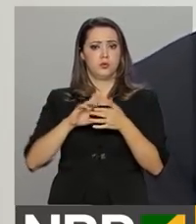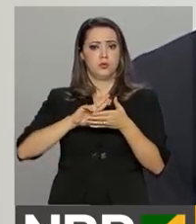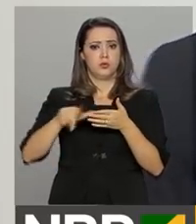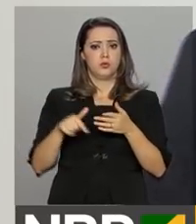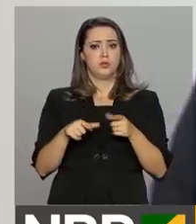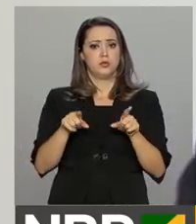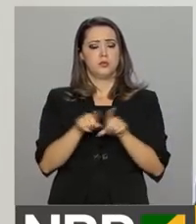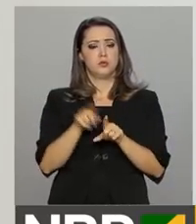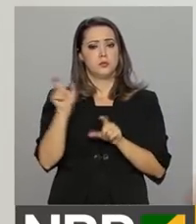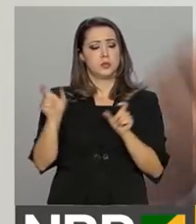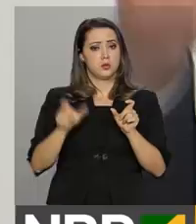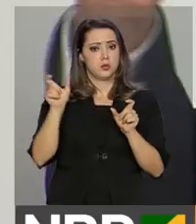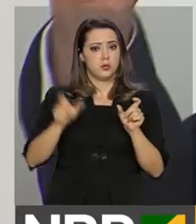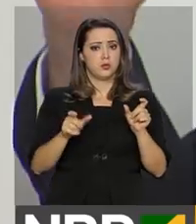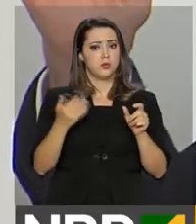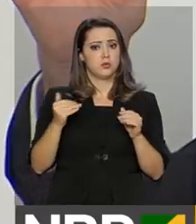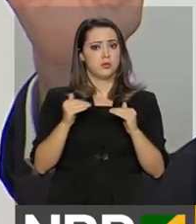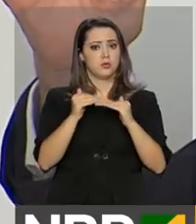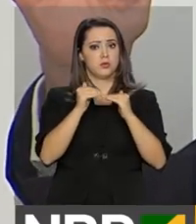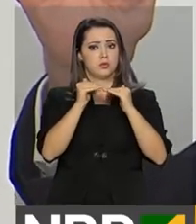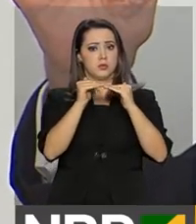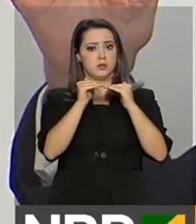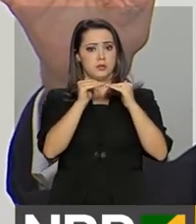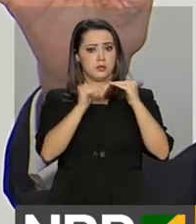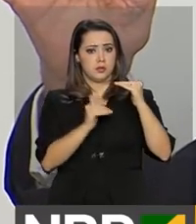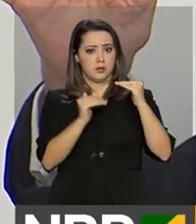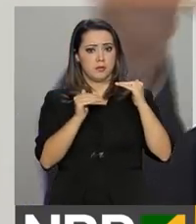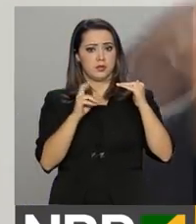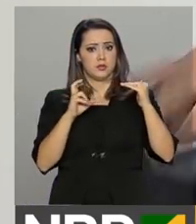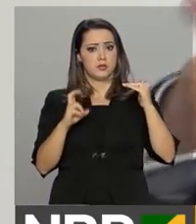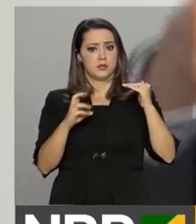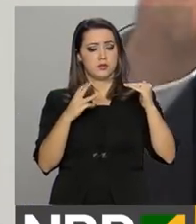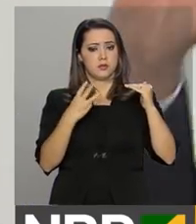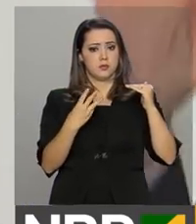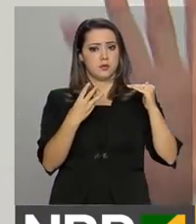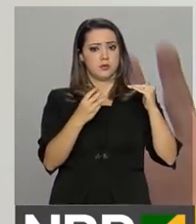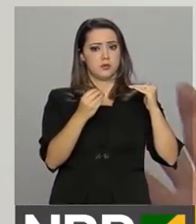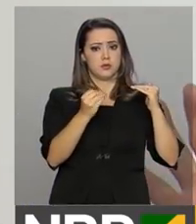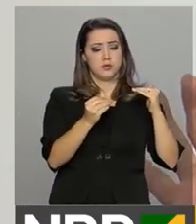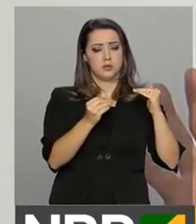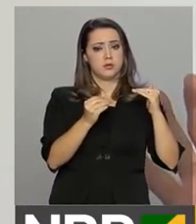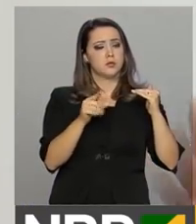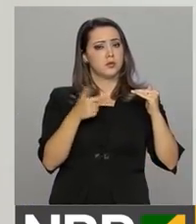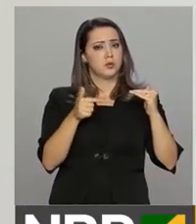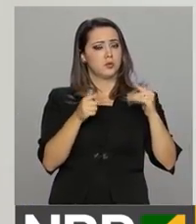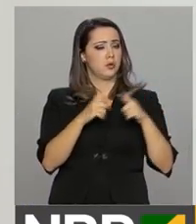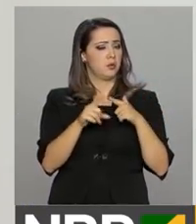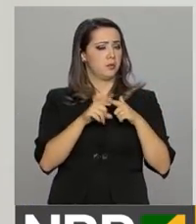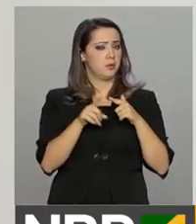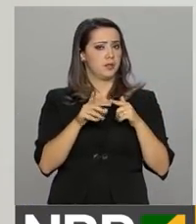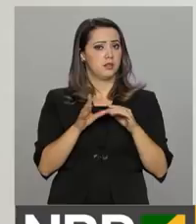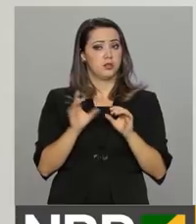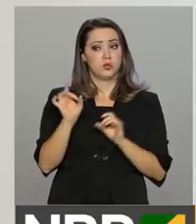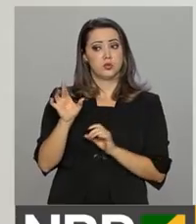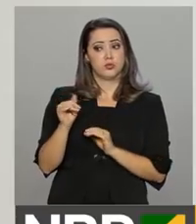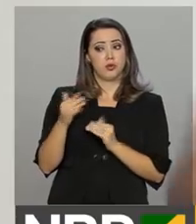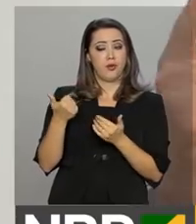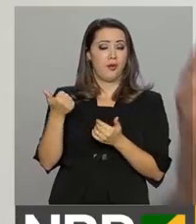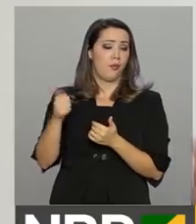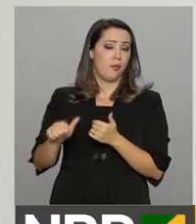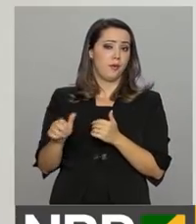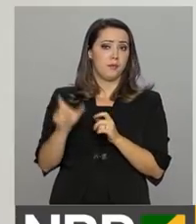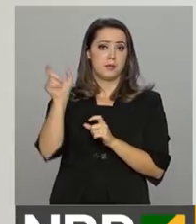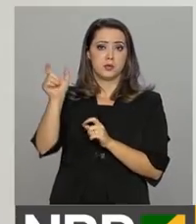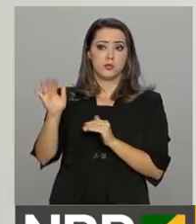de milhões que ganham abaixo de cinco mil trezentos e trinta então não terão desvantagem nenhuma quem terá a desvantagem aqueles que